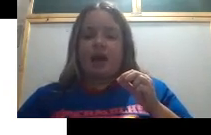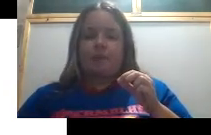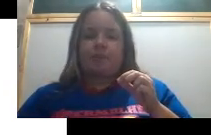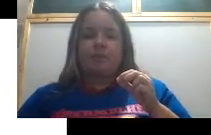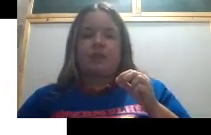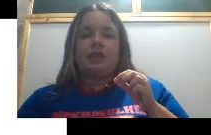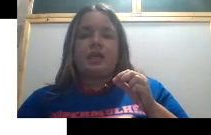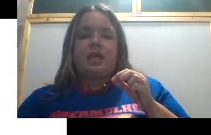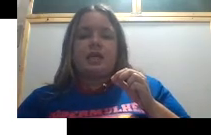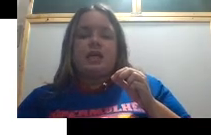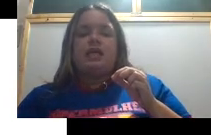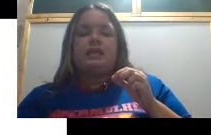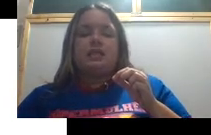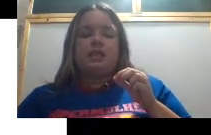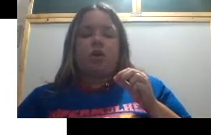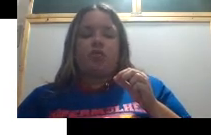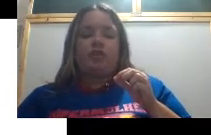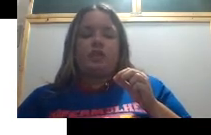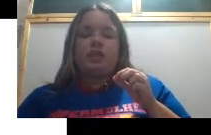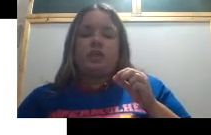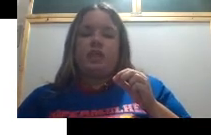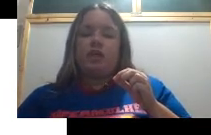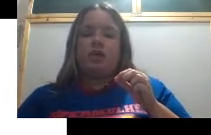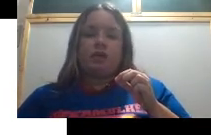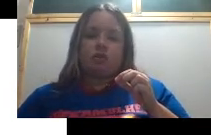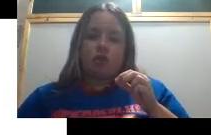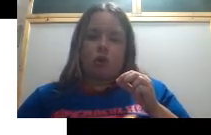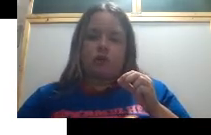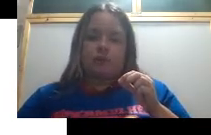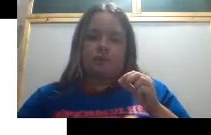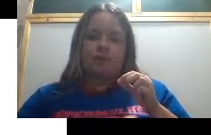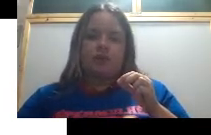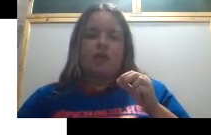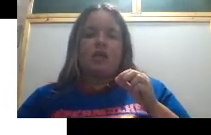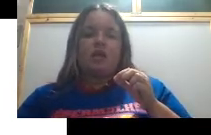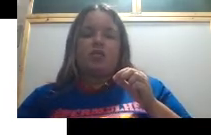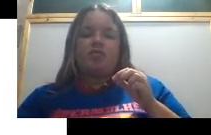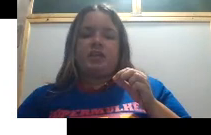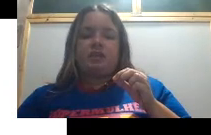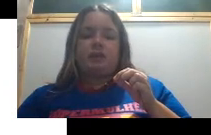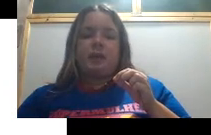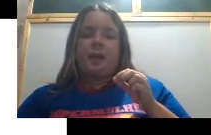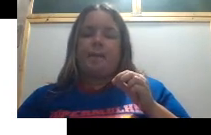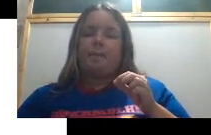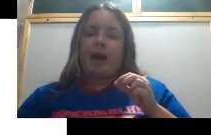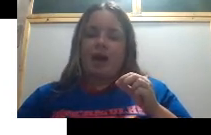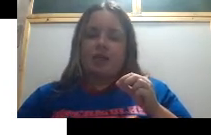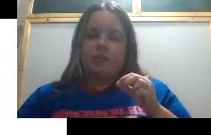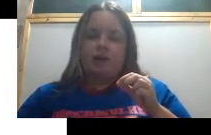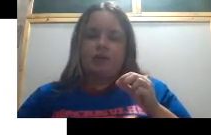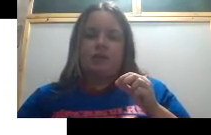Ceará Oi 19 Rio Grande do Norte a 20